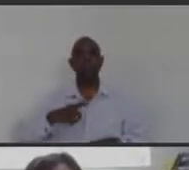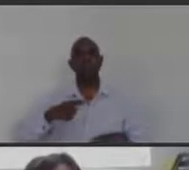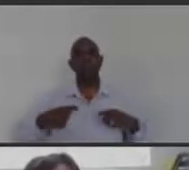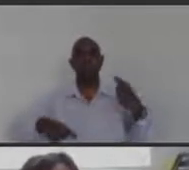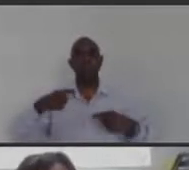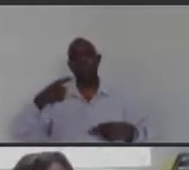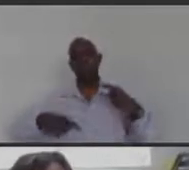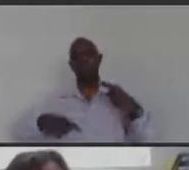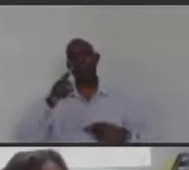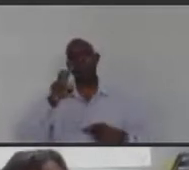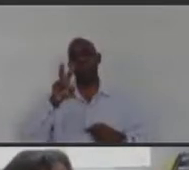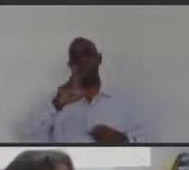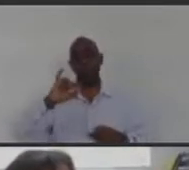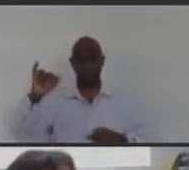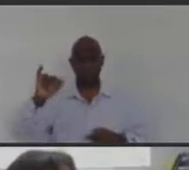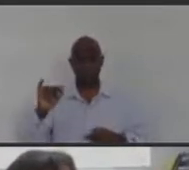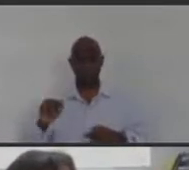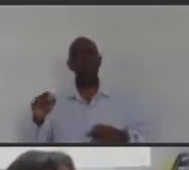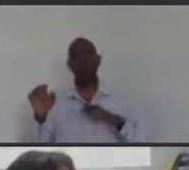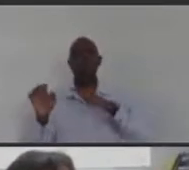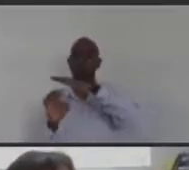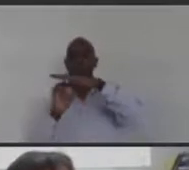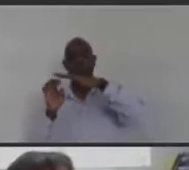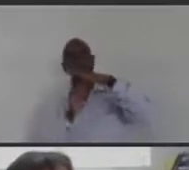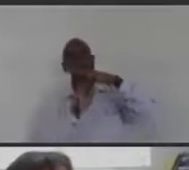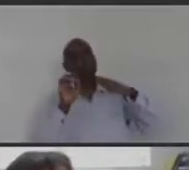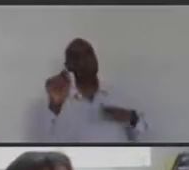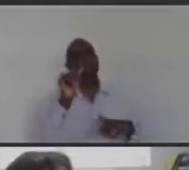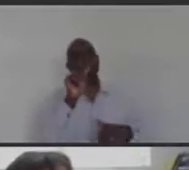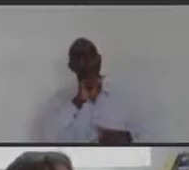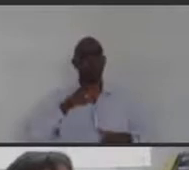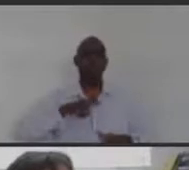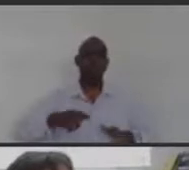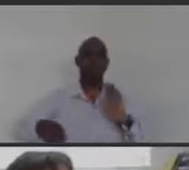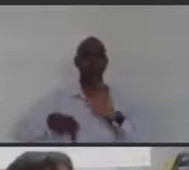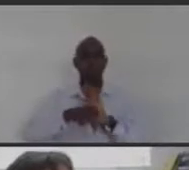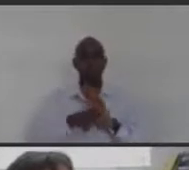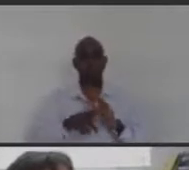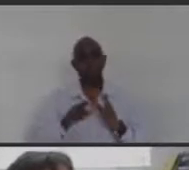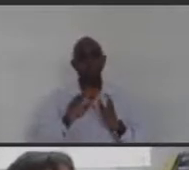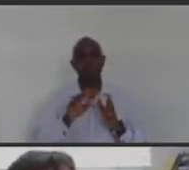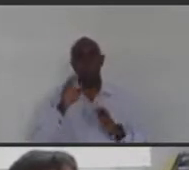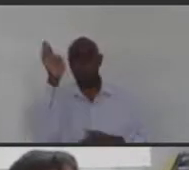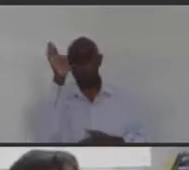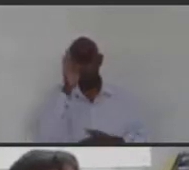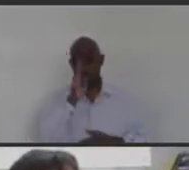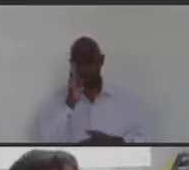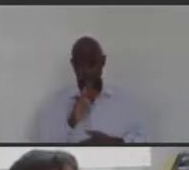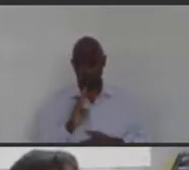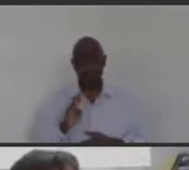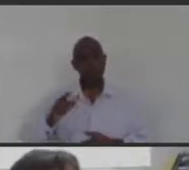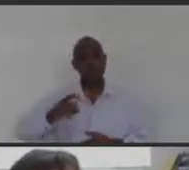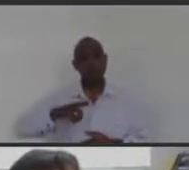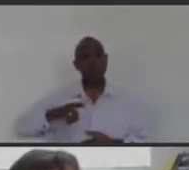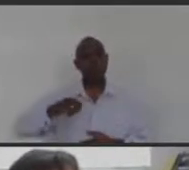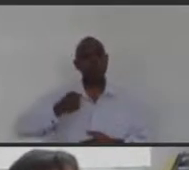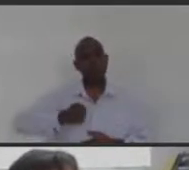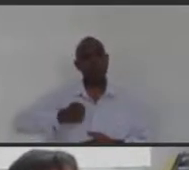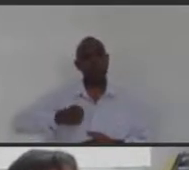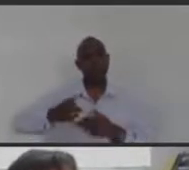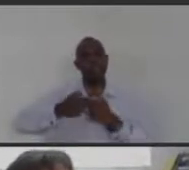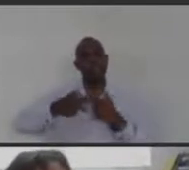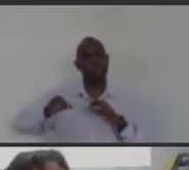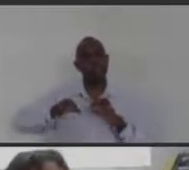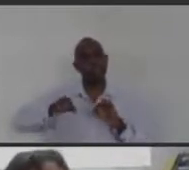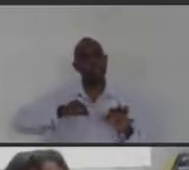ampla do debate das empresas que cuidarão do saneamento de todo o nosso país. A cidade de Sumaré já deixou de ser